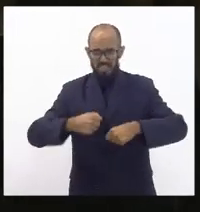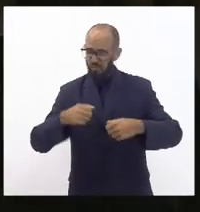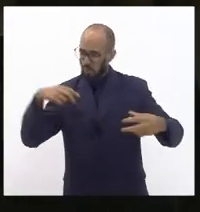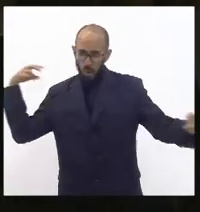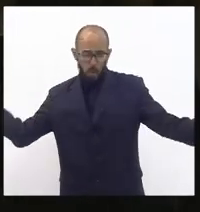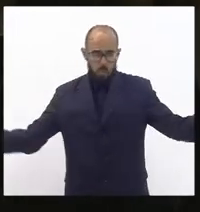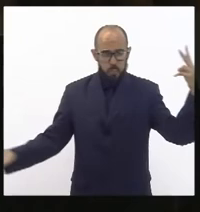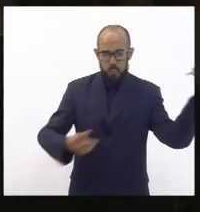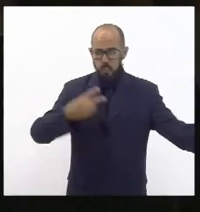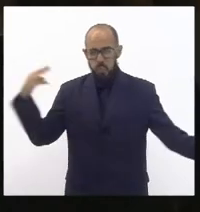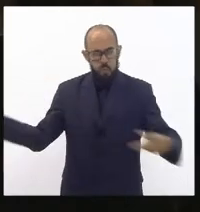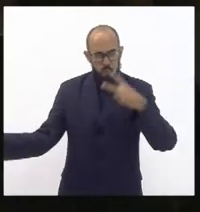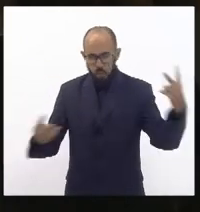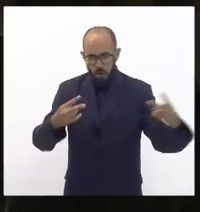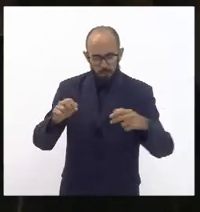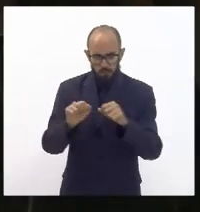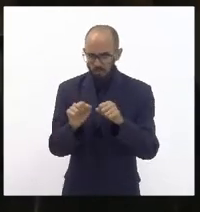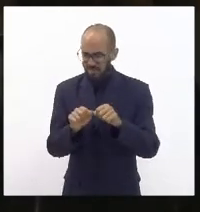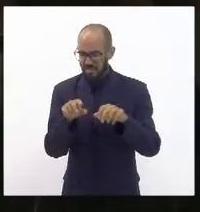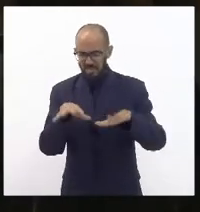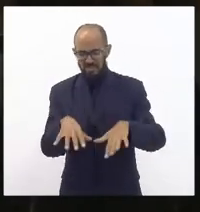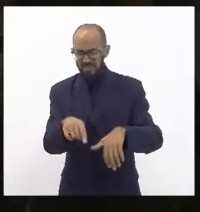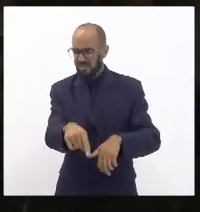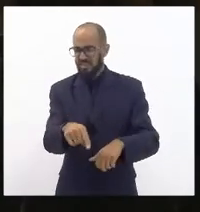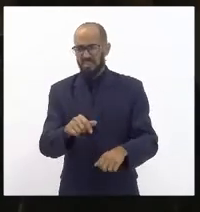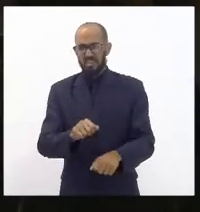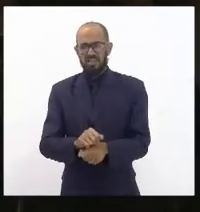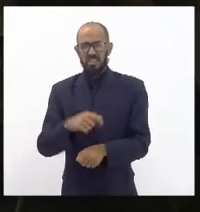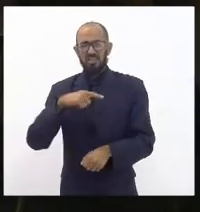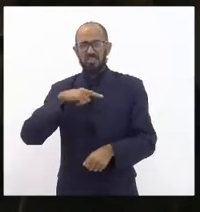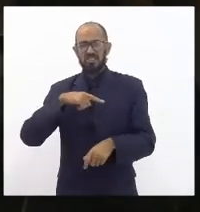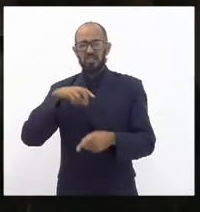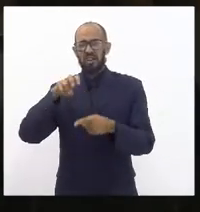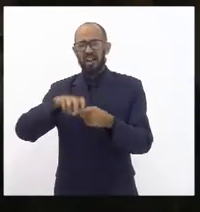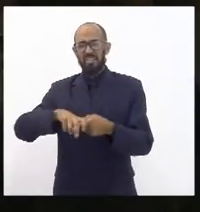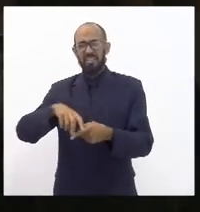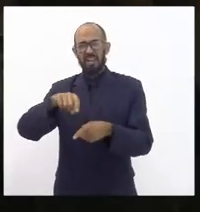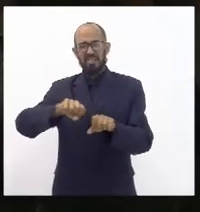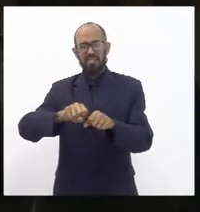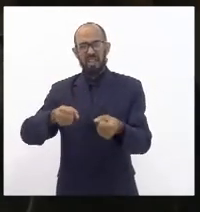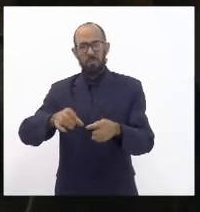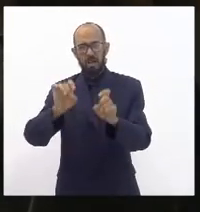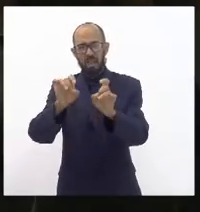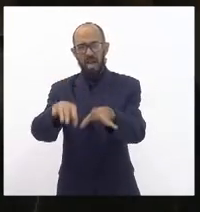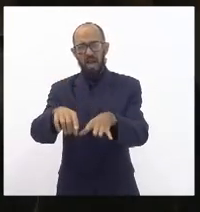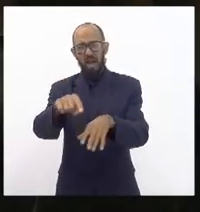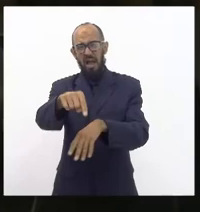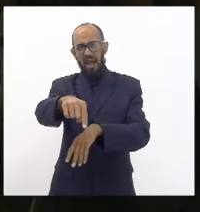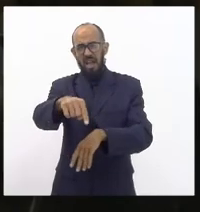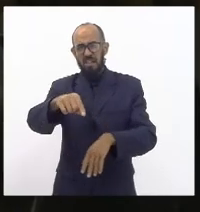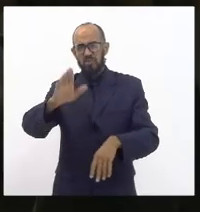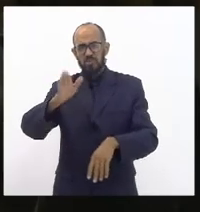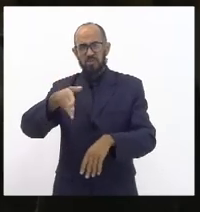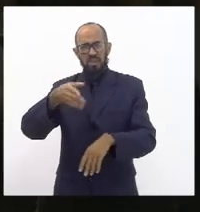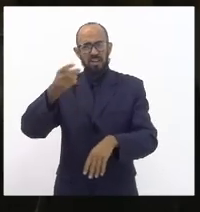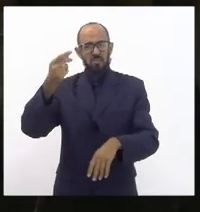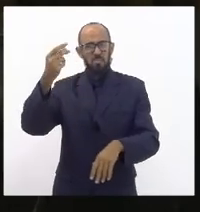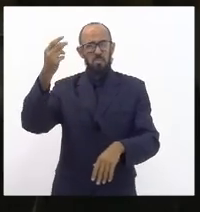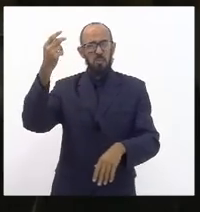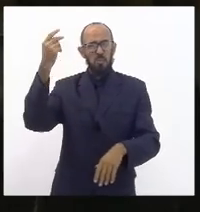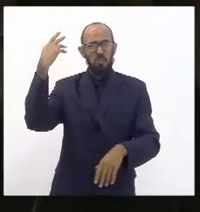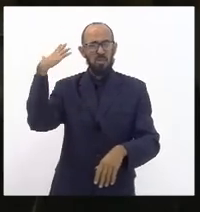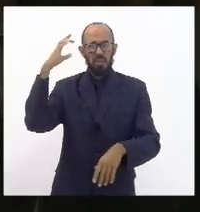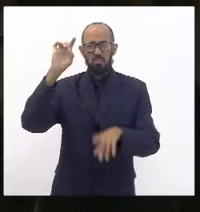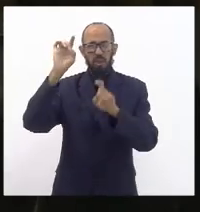realmente muito sujos tinham cadeiras que já não eram mais utilizadas que estavam